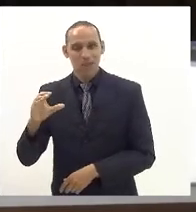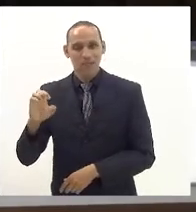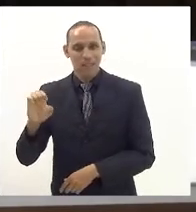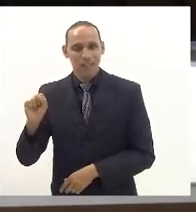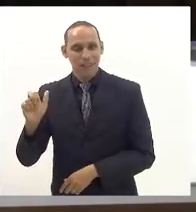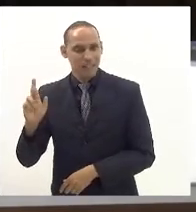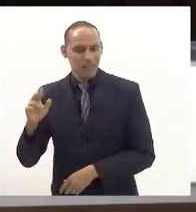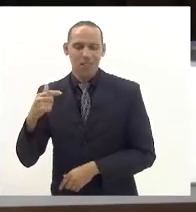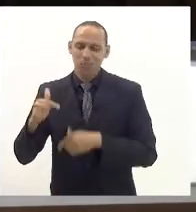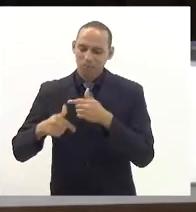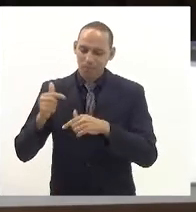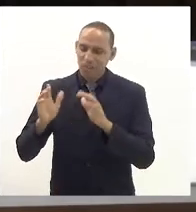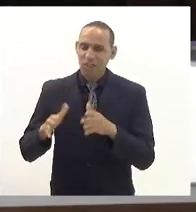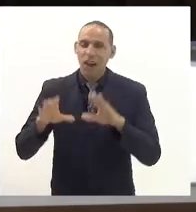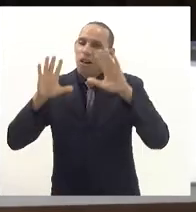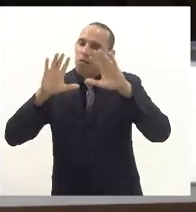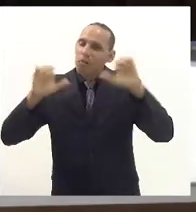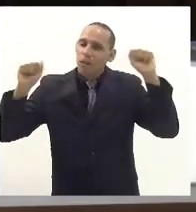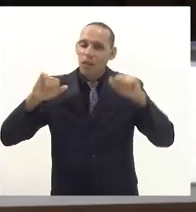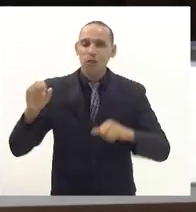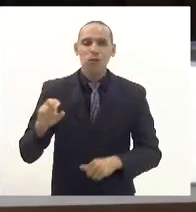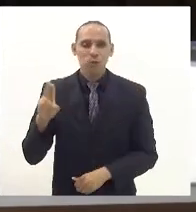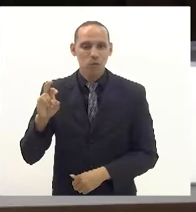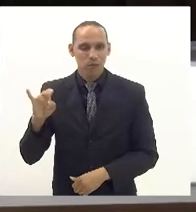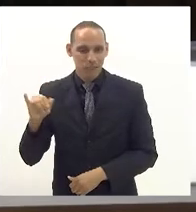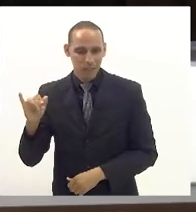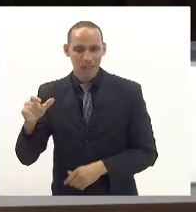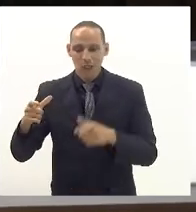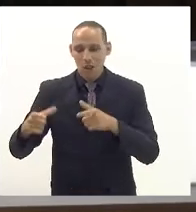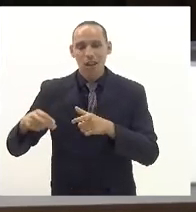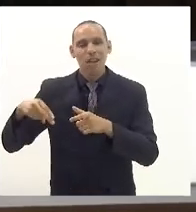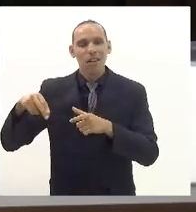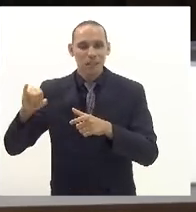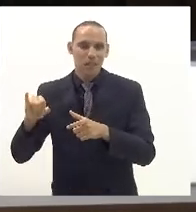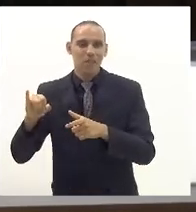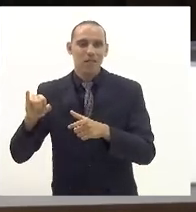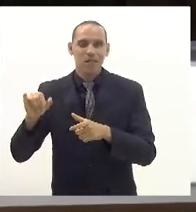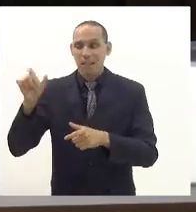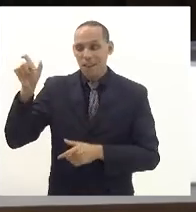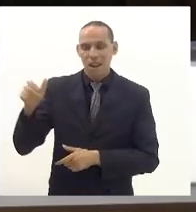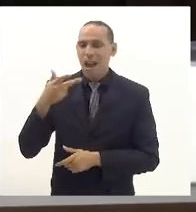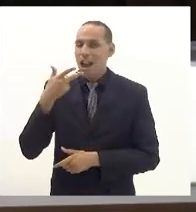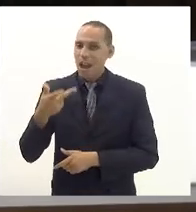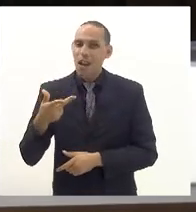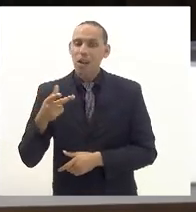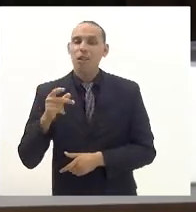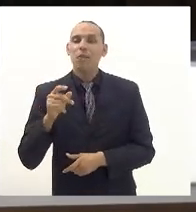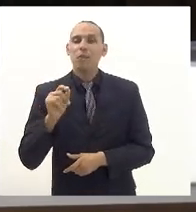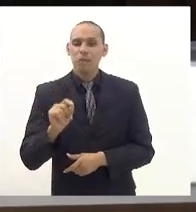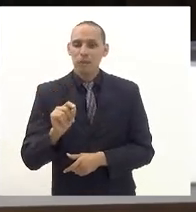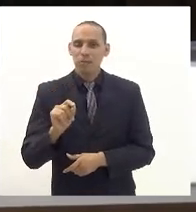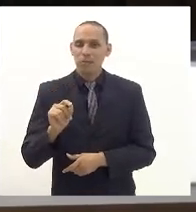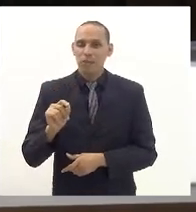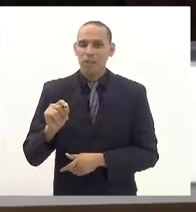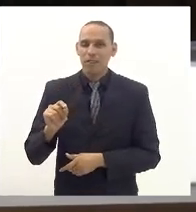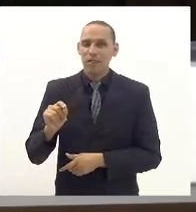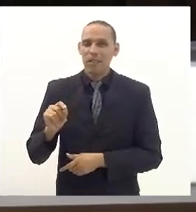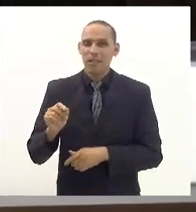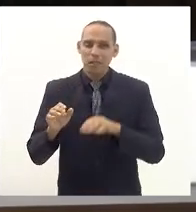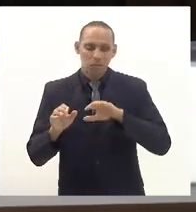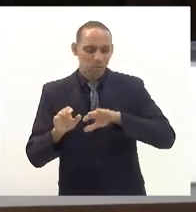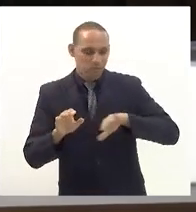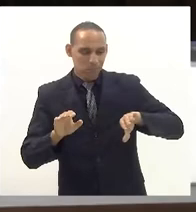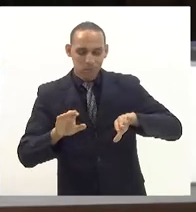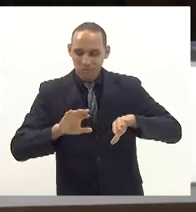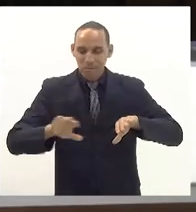trabalhar no Tribunal do Júri de Nova Iguaçu e eu disse embora de lados